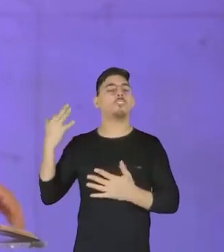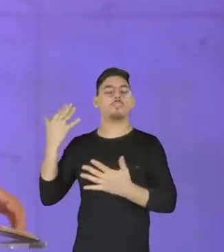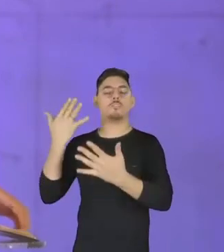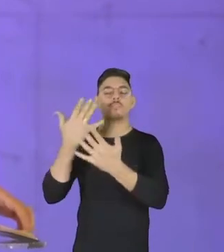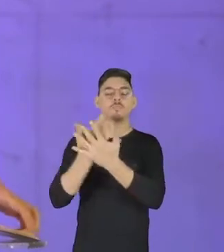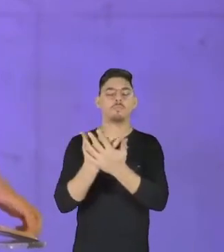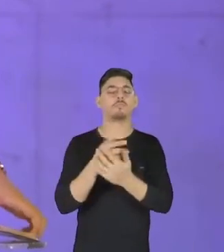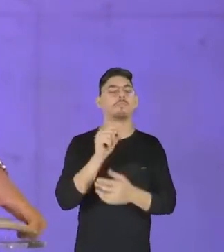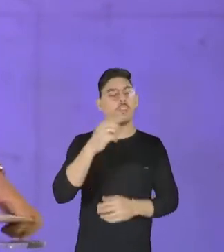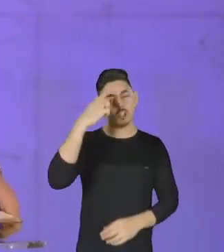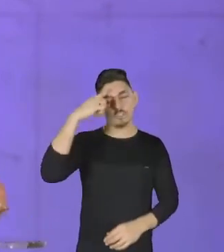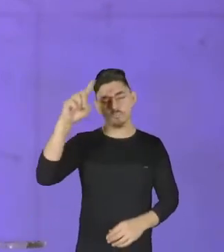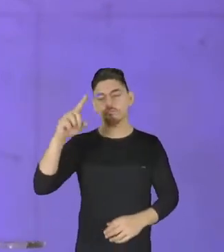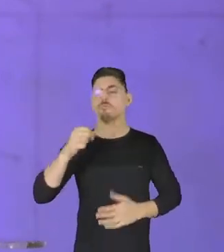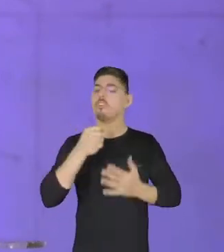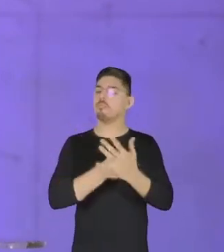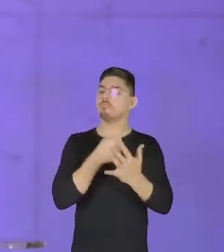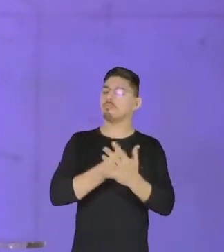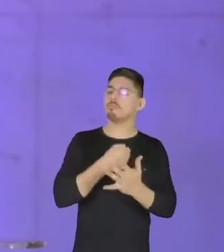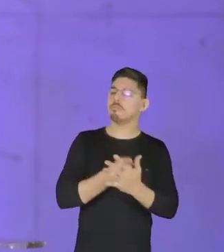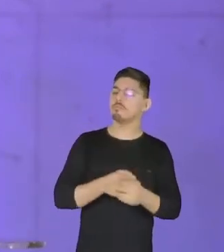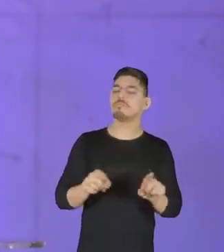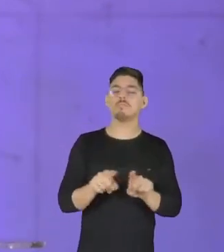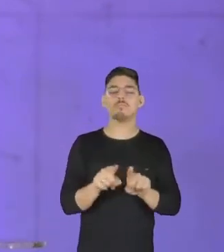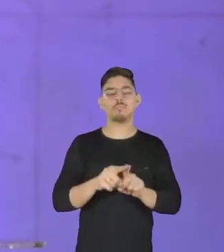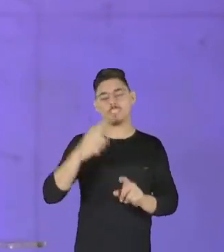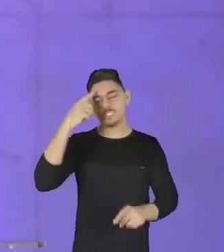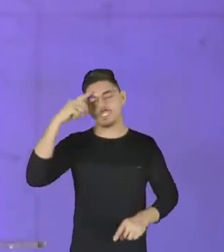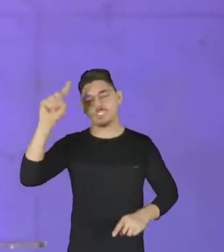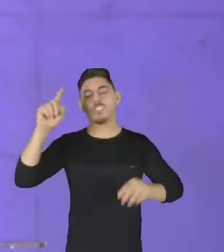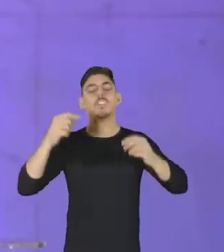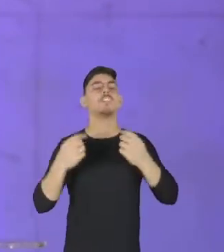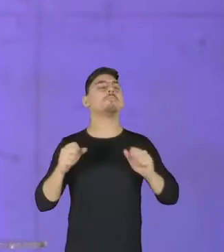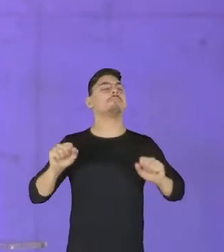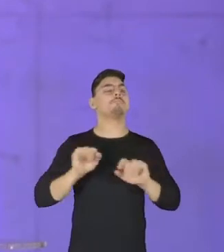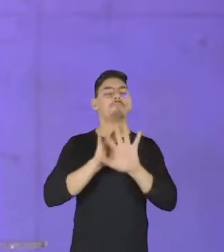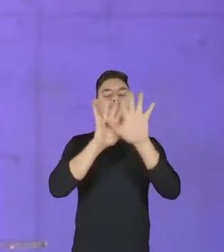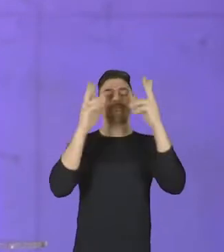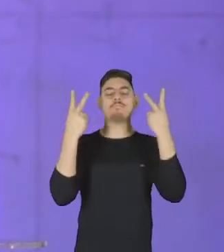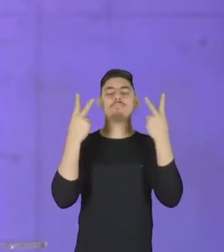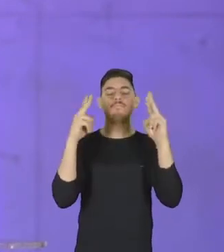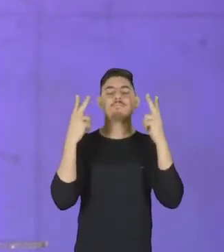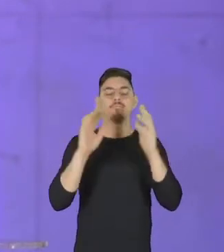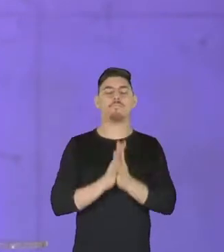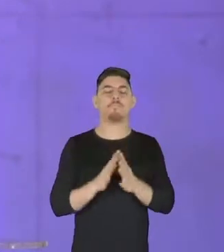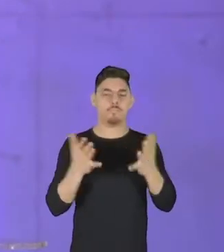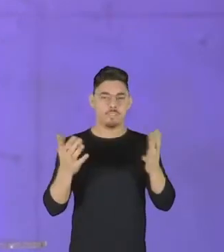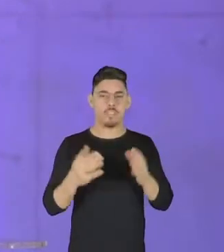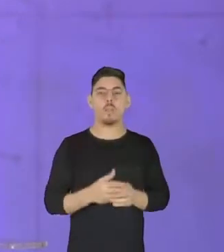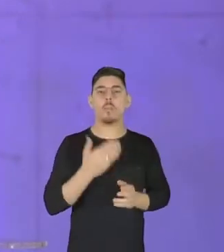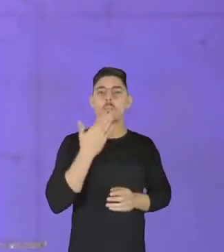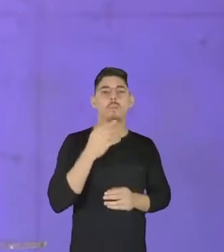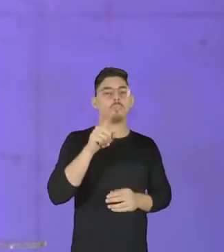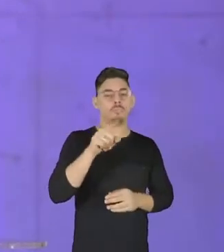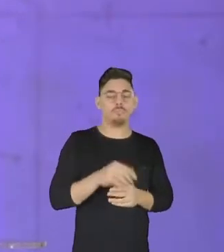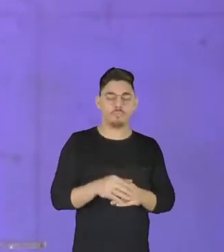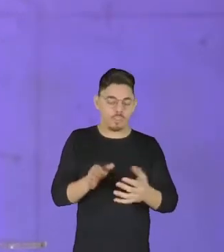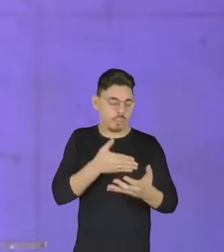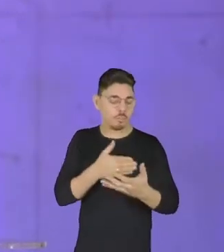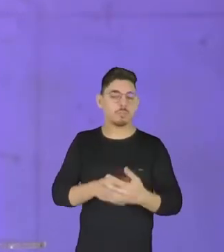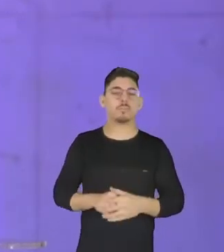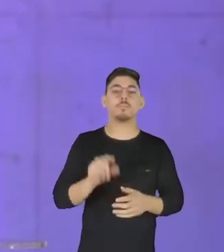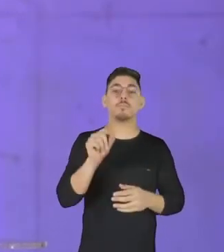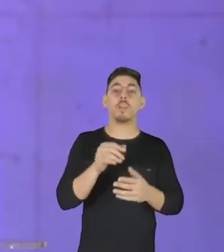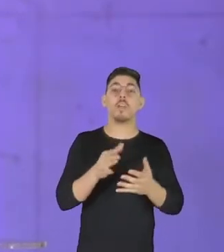de Luta, Dias de Glória. Convido você a abrir a sua Bíblia no livro de Josué, capítulo